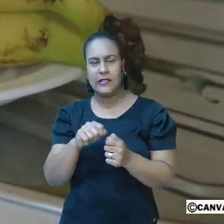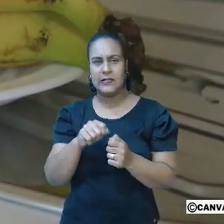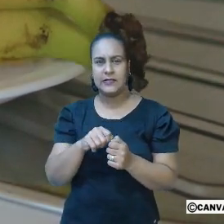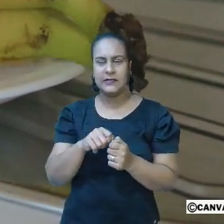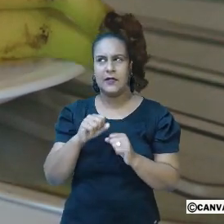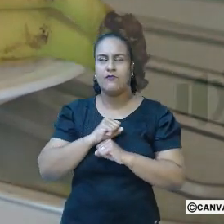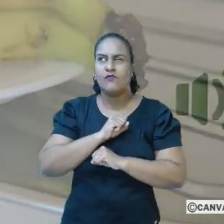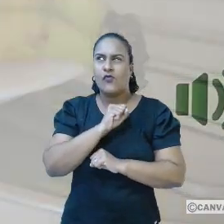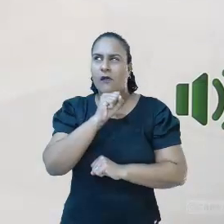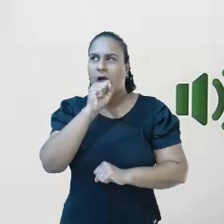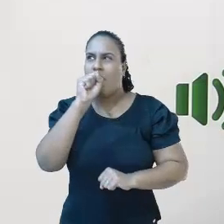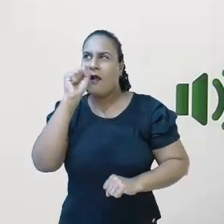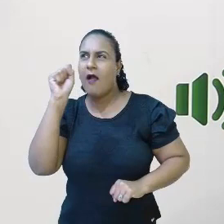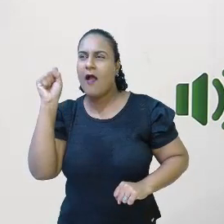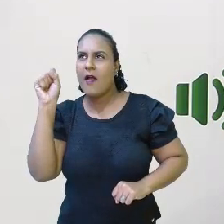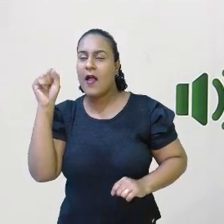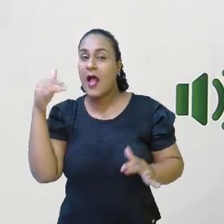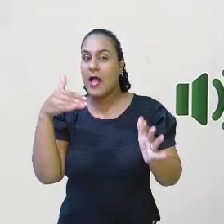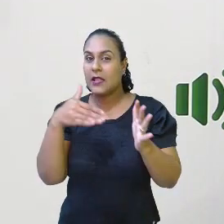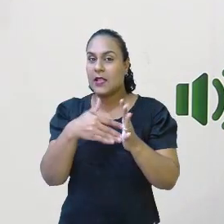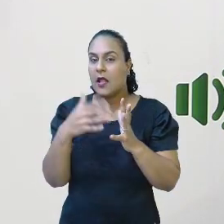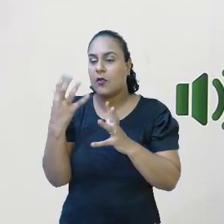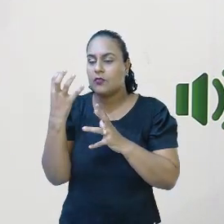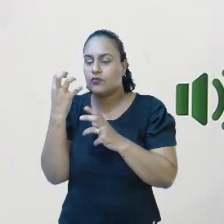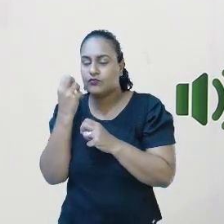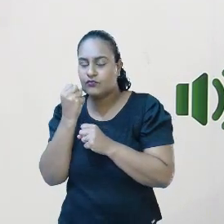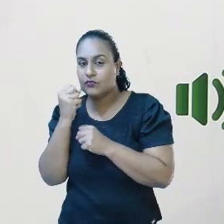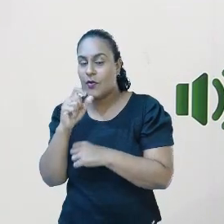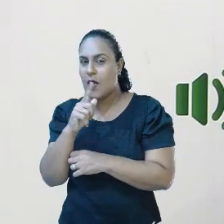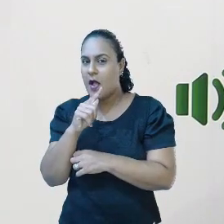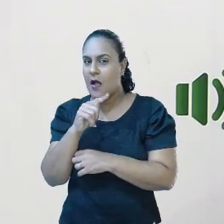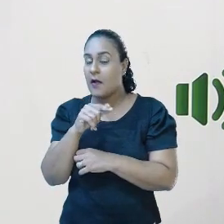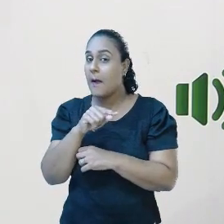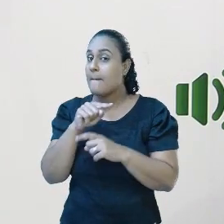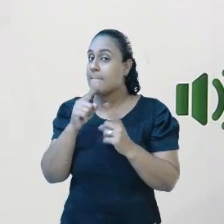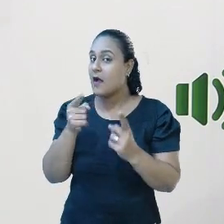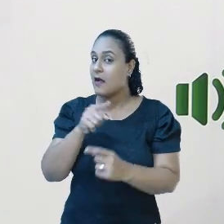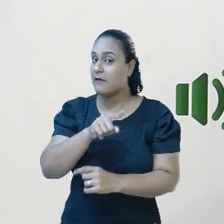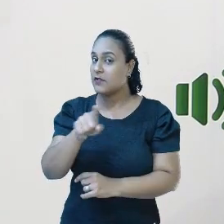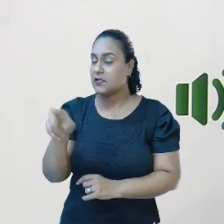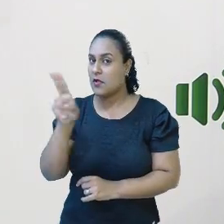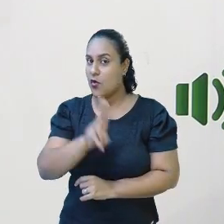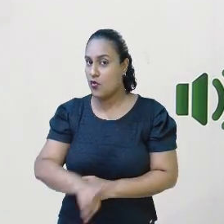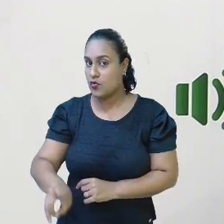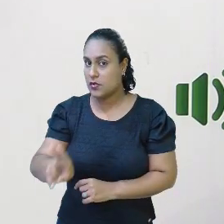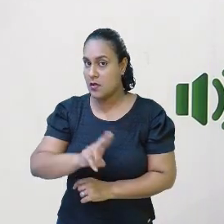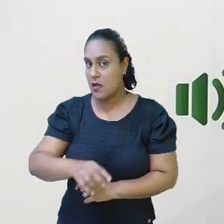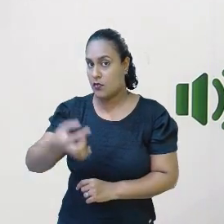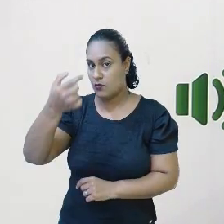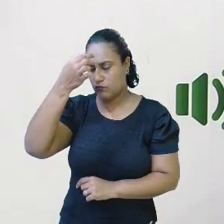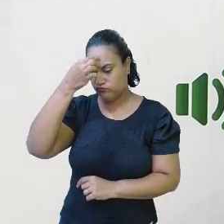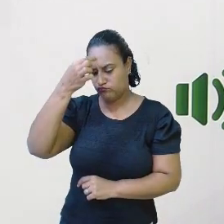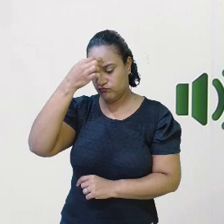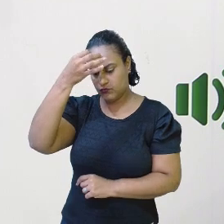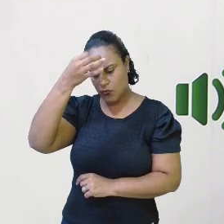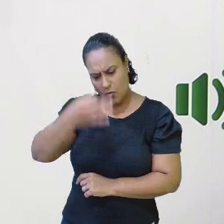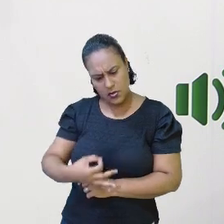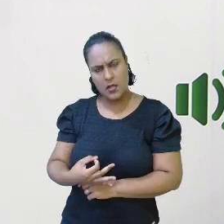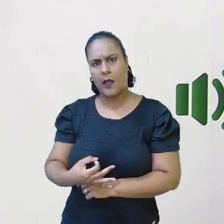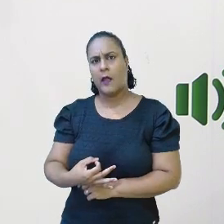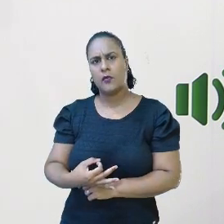quando acorda até a hora de dormir com a água. Mas você está usando essa água de maneira consciente, de